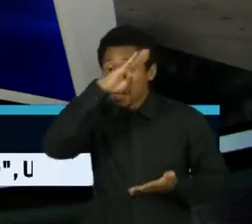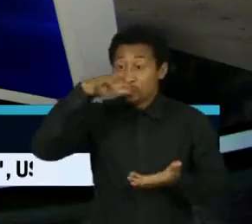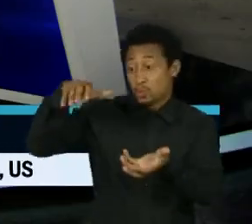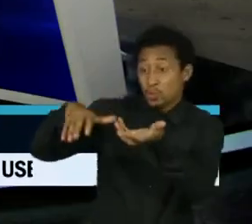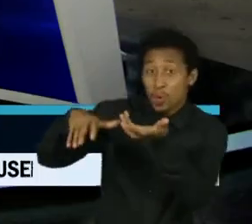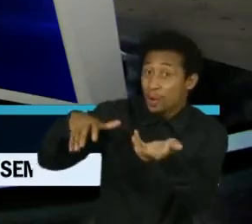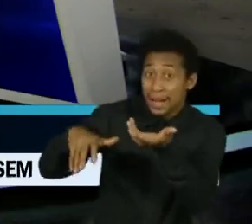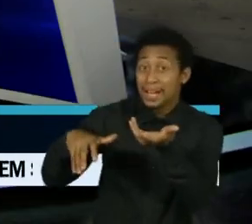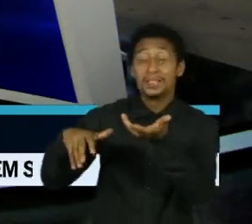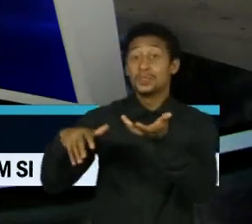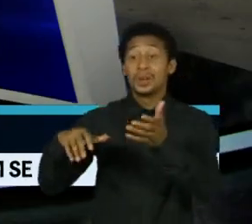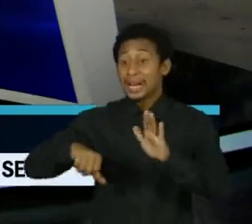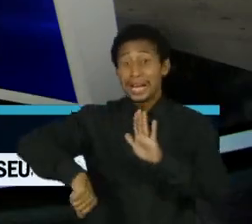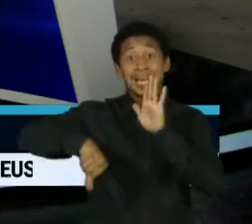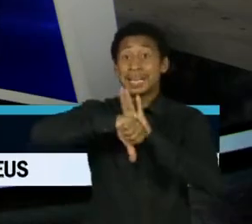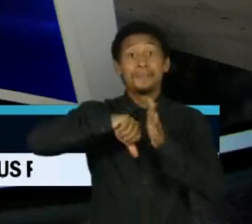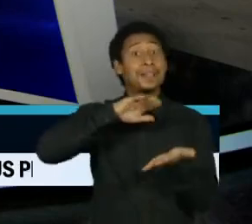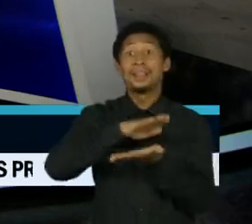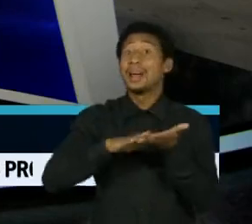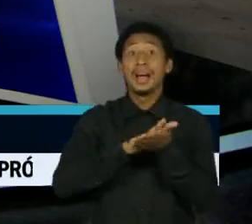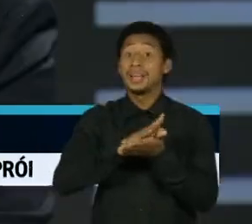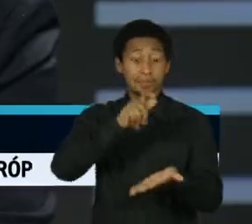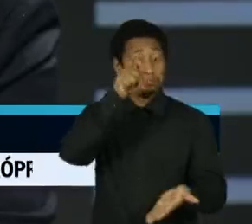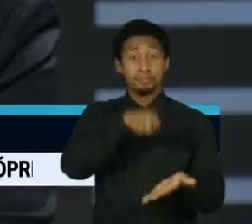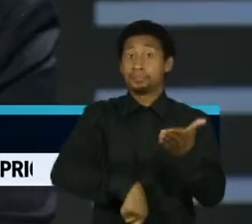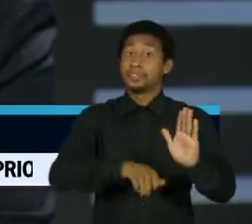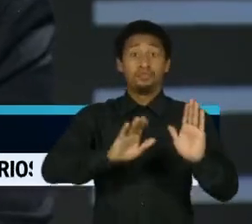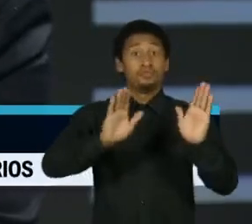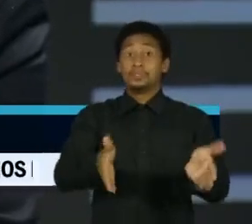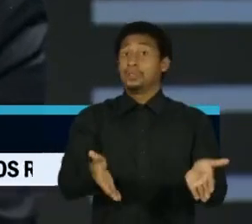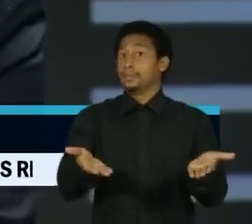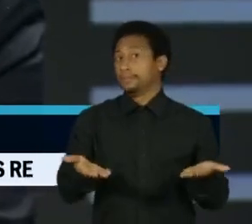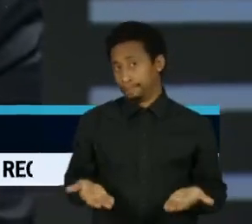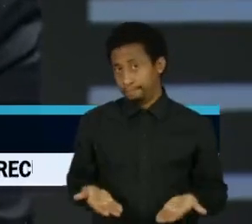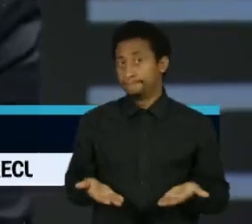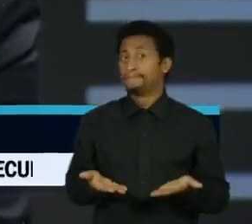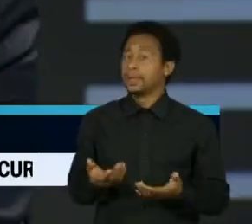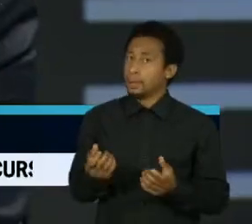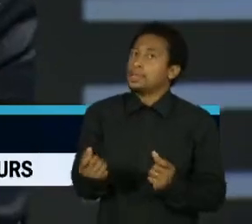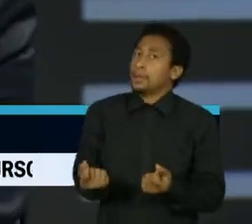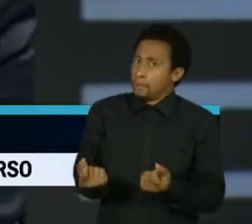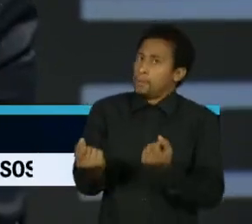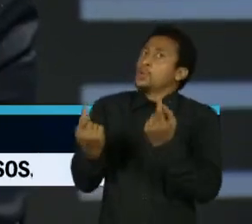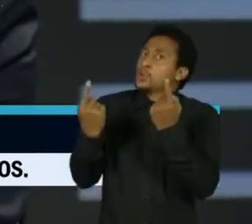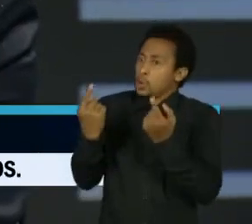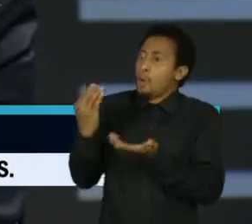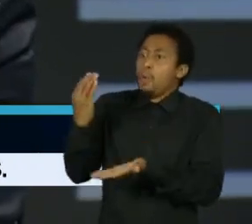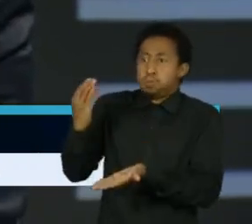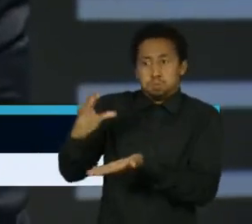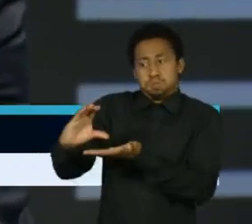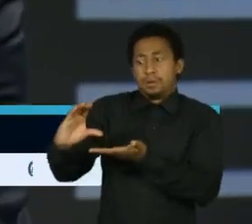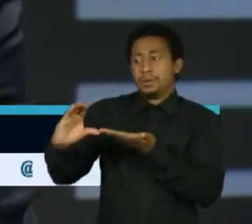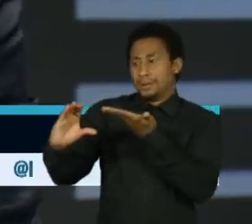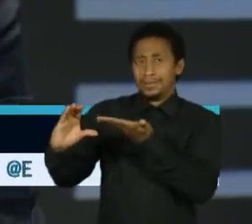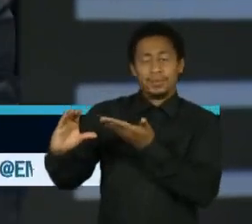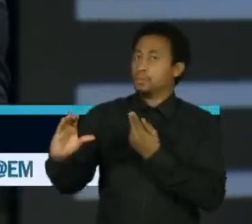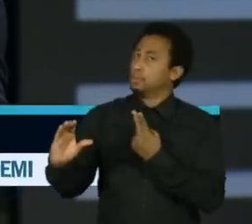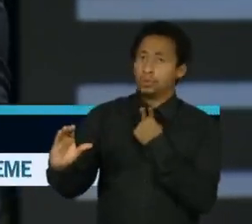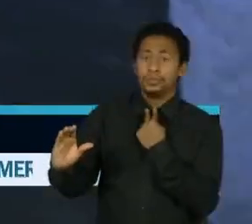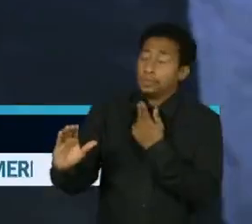cumpriru o que está escrito na lei meu ponto de vista é absurdo não podia ser aprovado nós foi